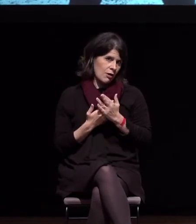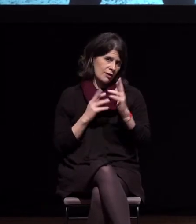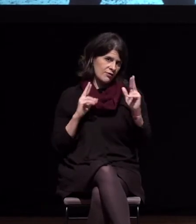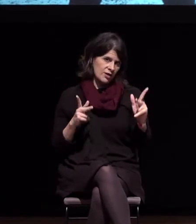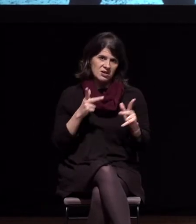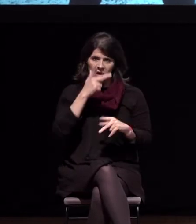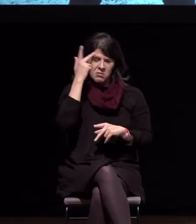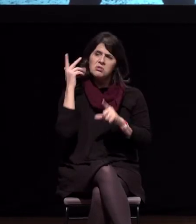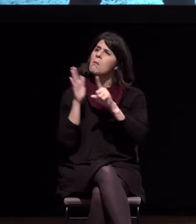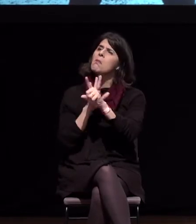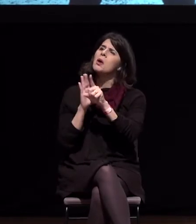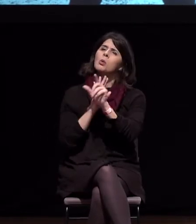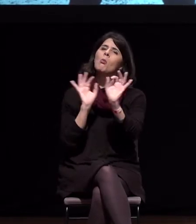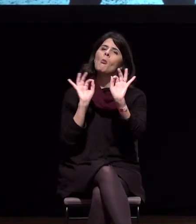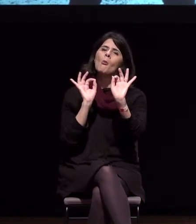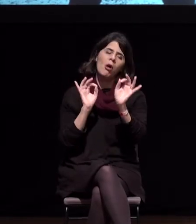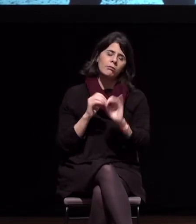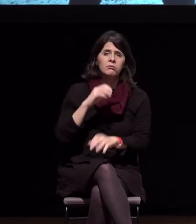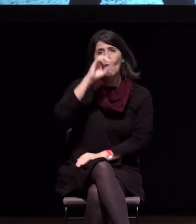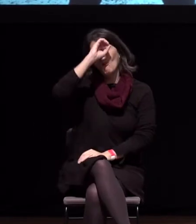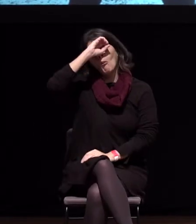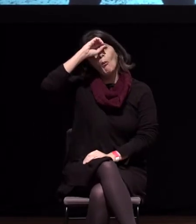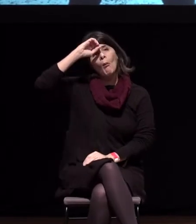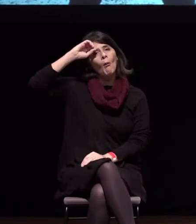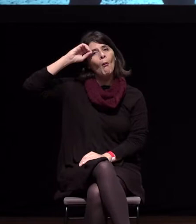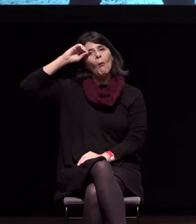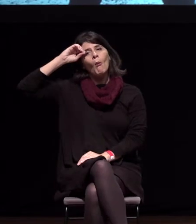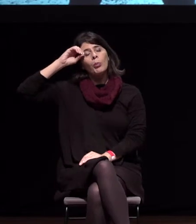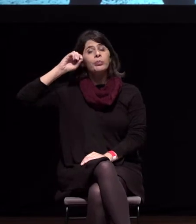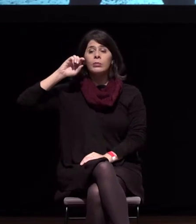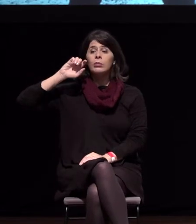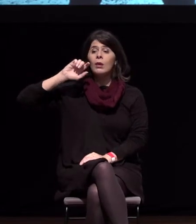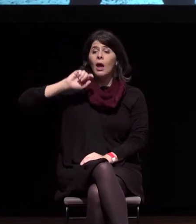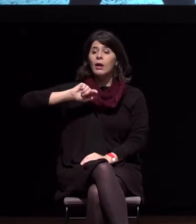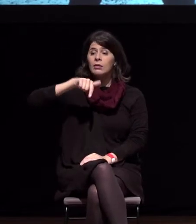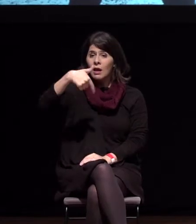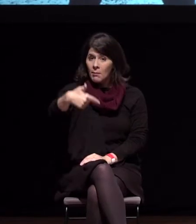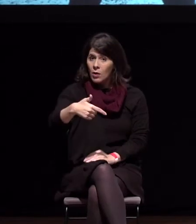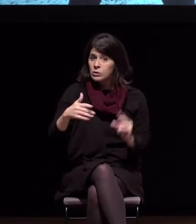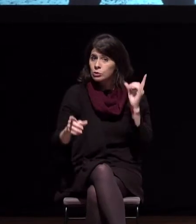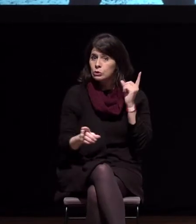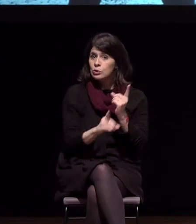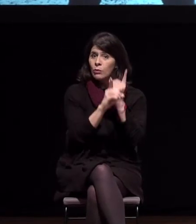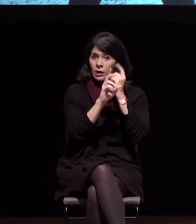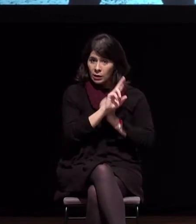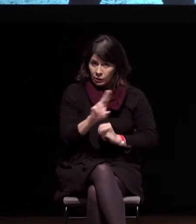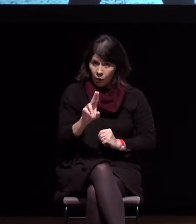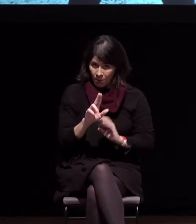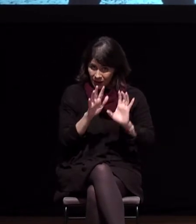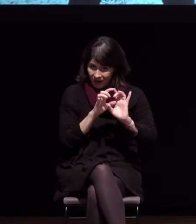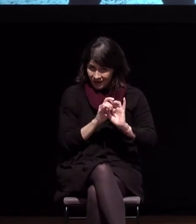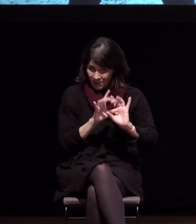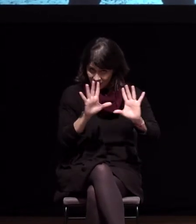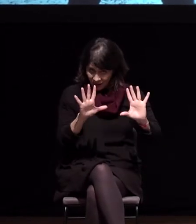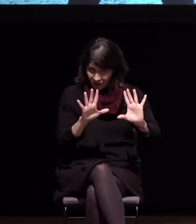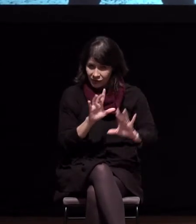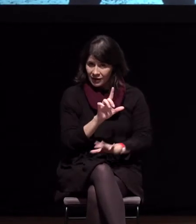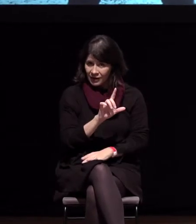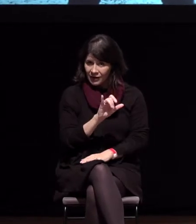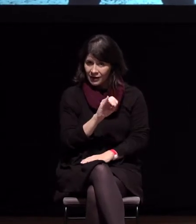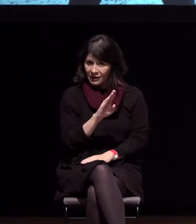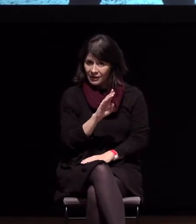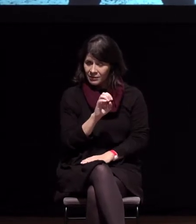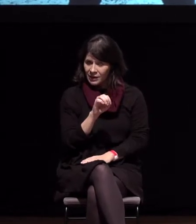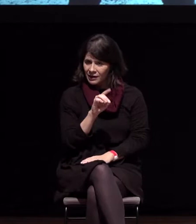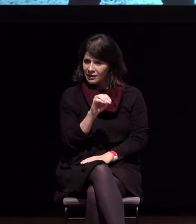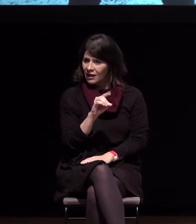questionava isso, ninguém sabia. Aí, tempos depois, eu fui descobrir que o nome Liberdade, na verdade, ela tinha outras